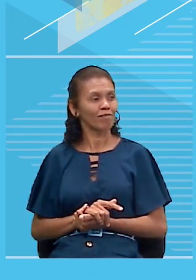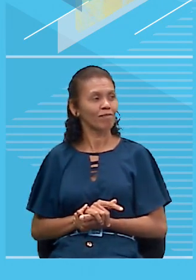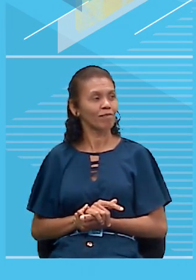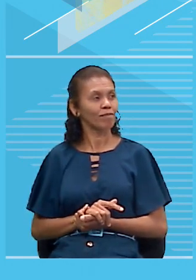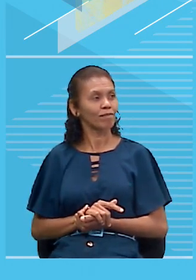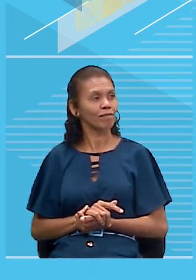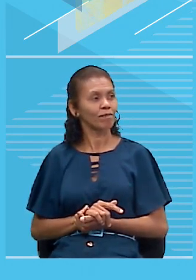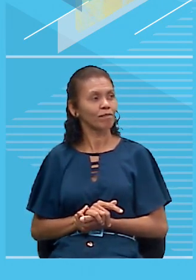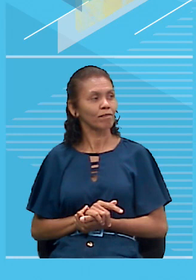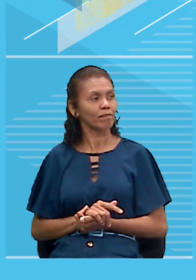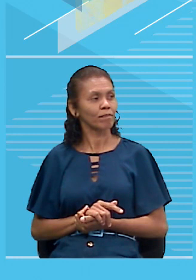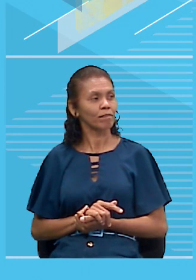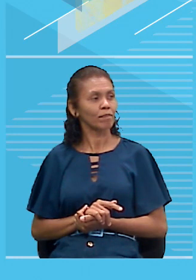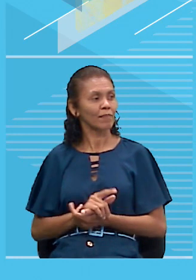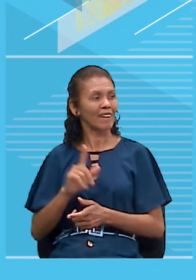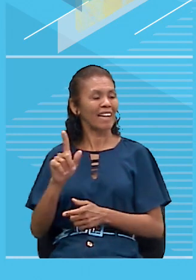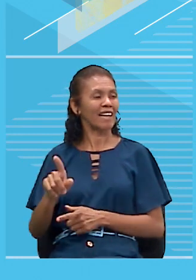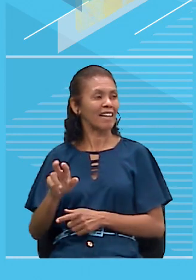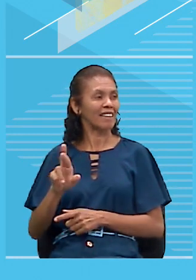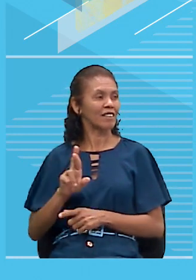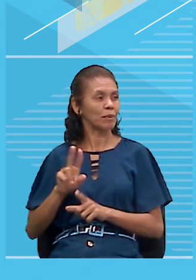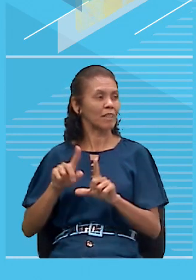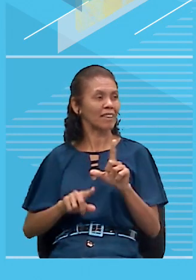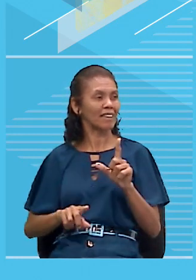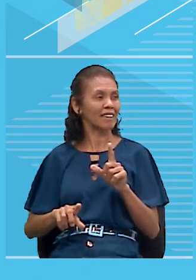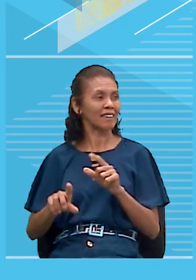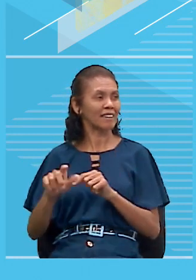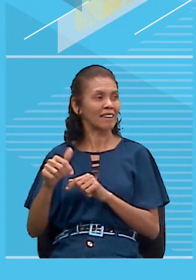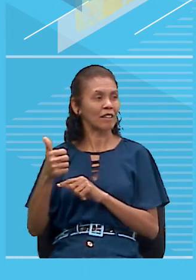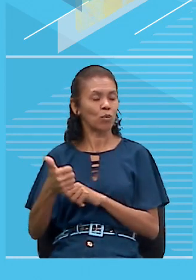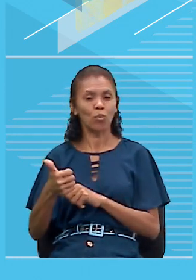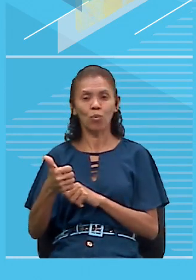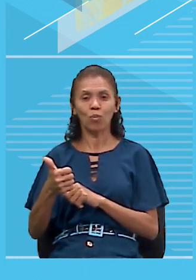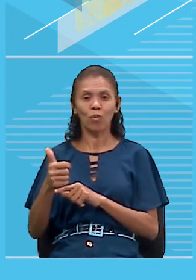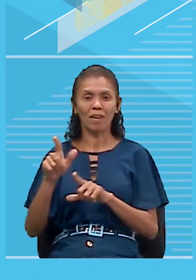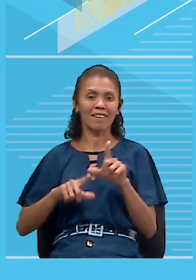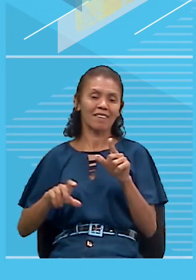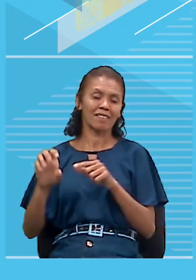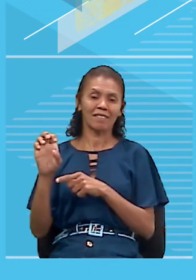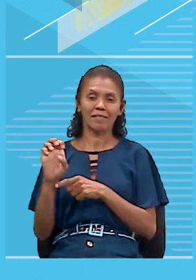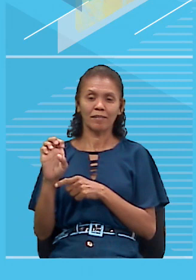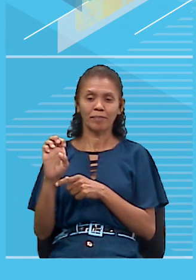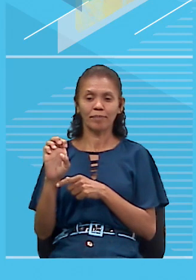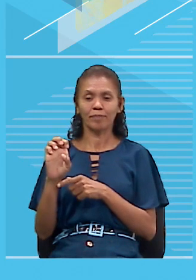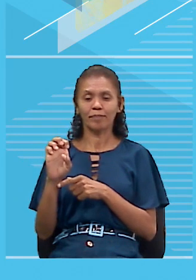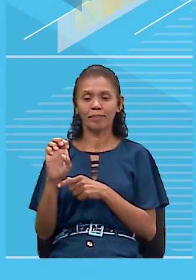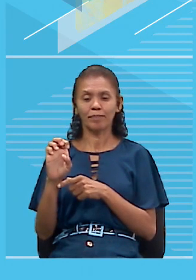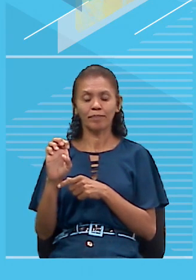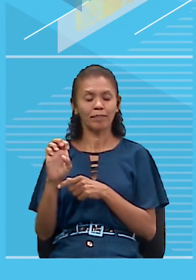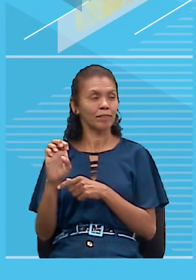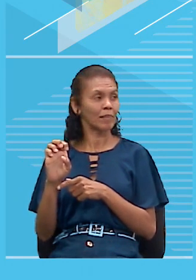loucura gabarito da primeira letra é falta de planejamento familiar também viu